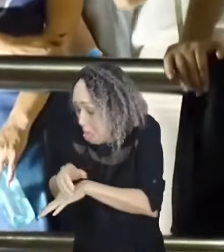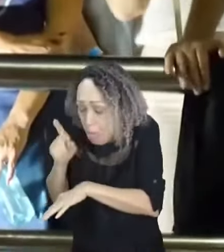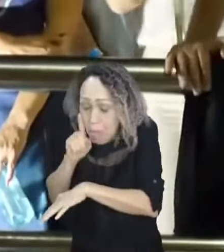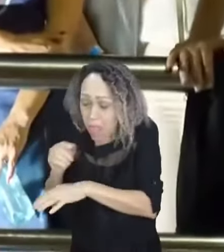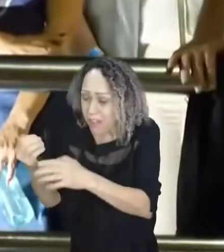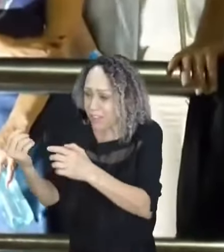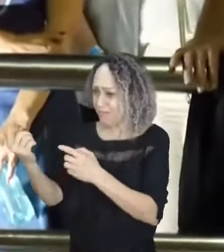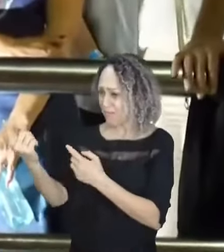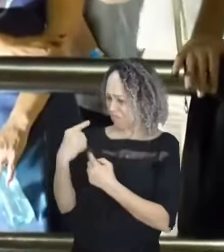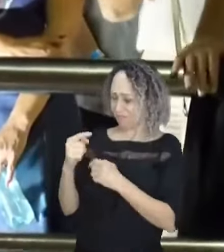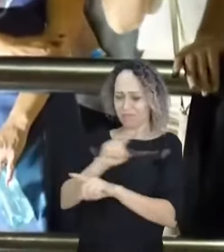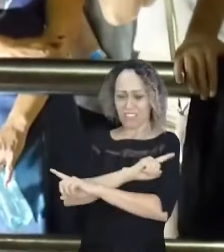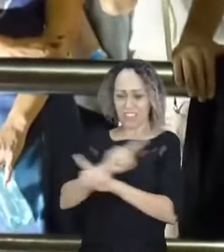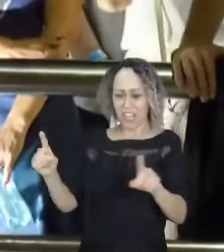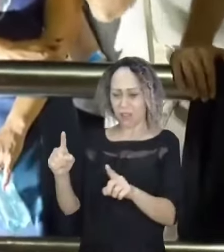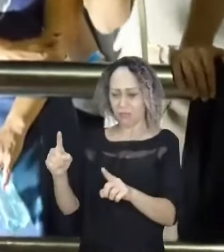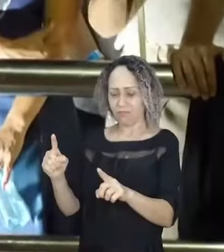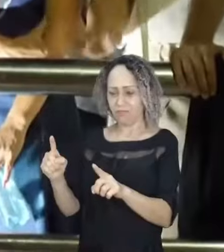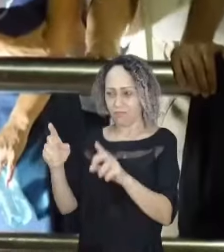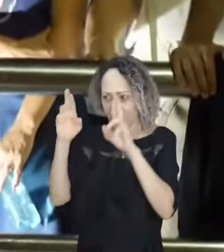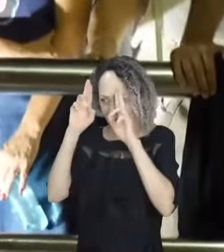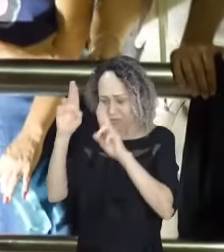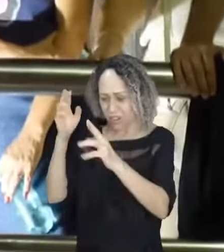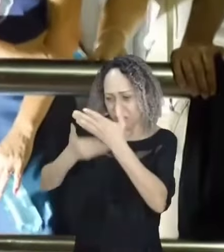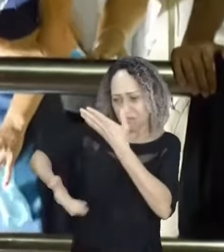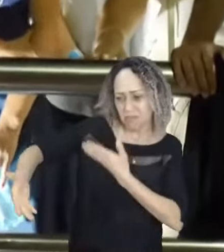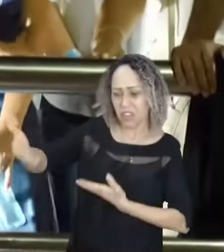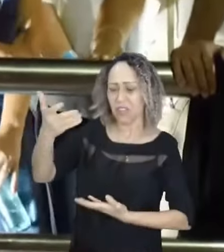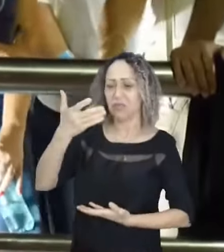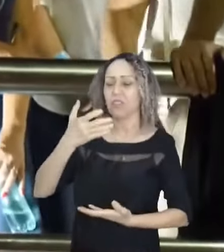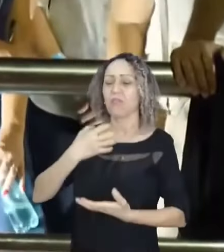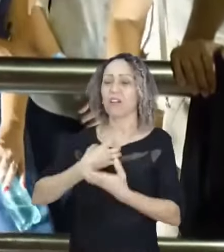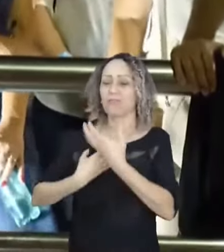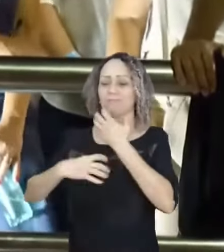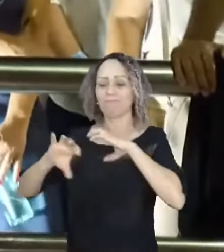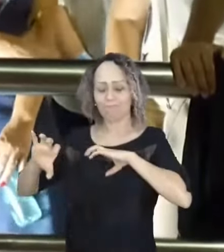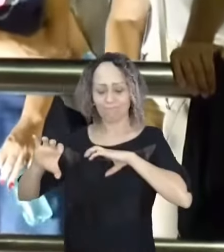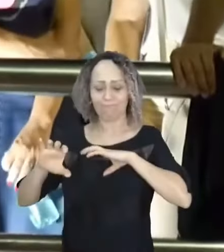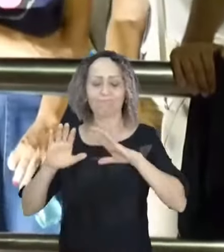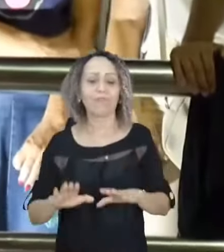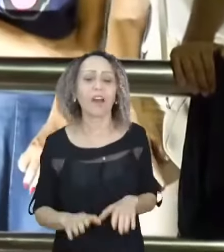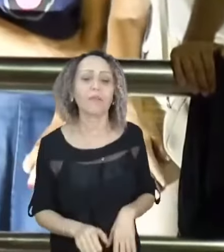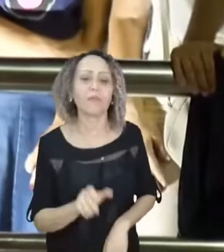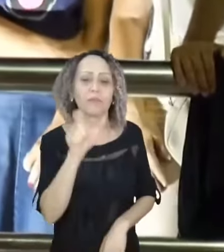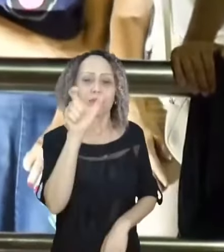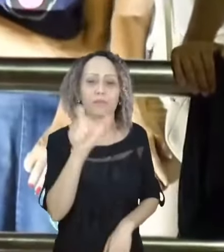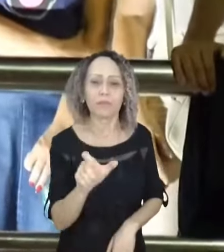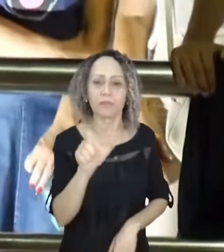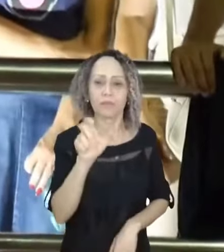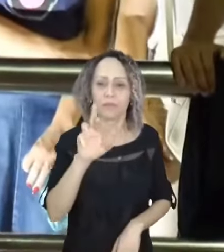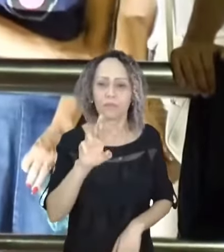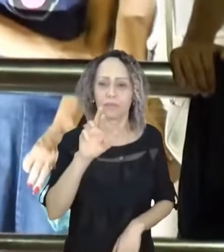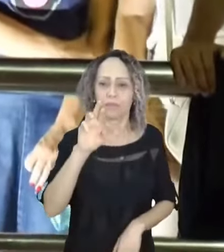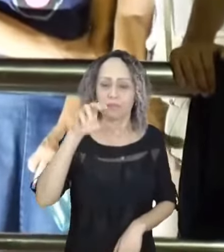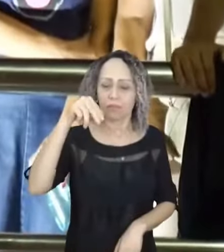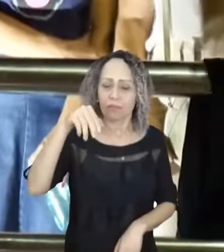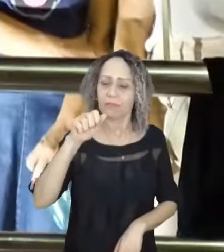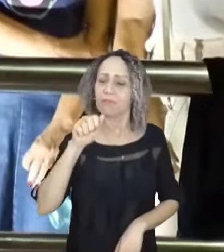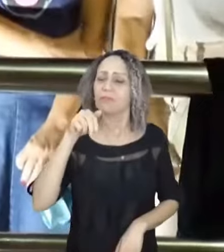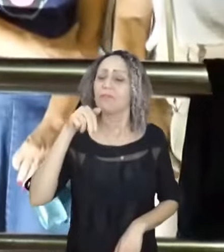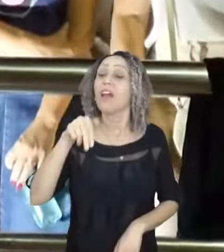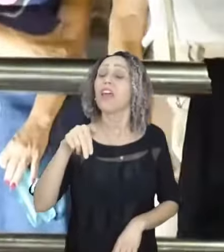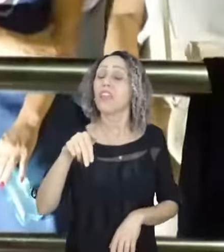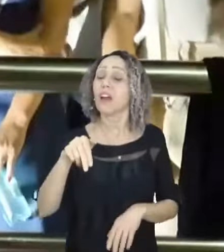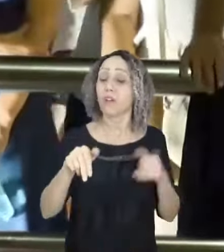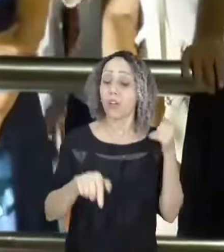você que o trabalho que você fez como relator da CPI é uma obra-prima que vai ficar para a história